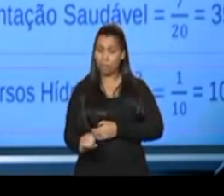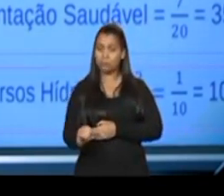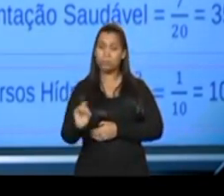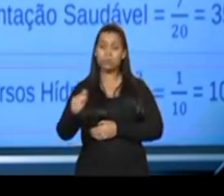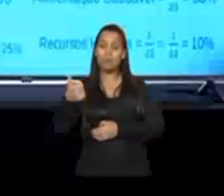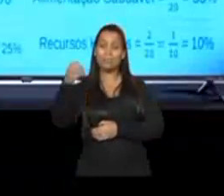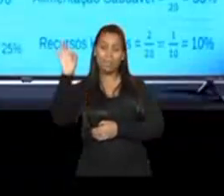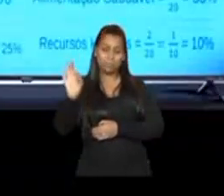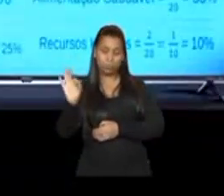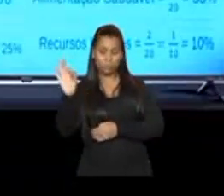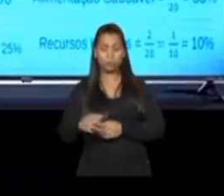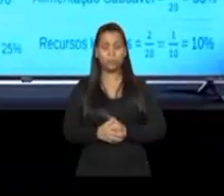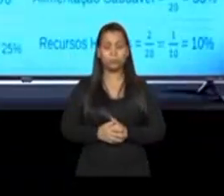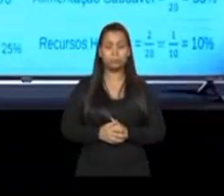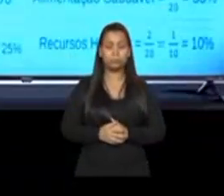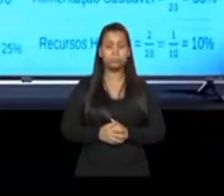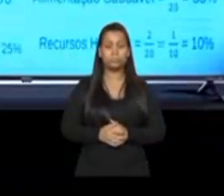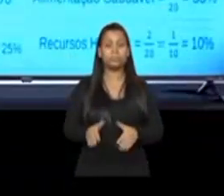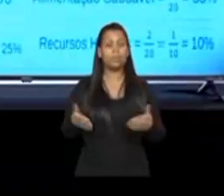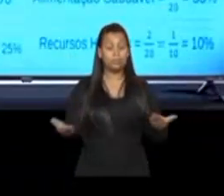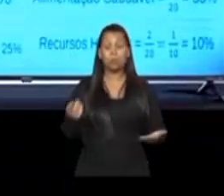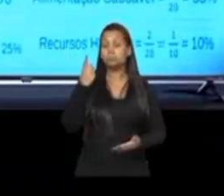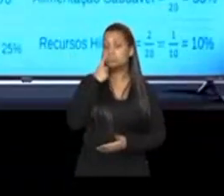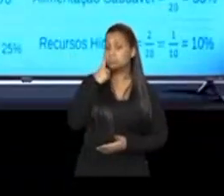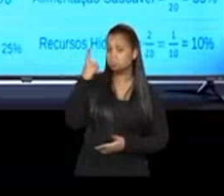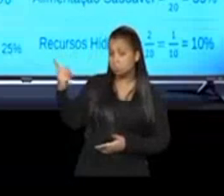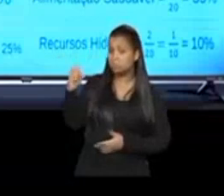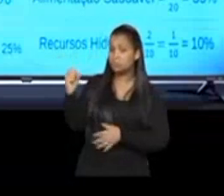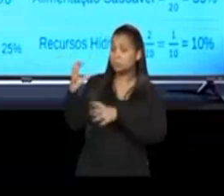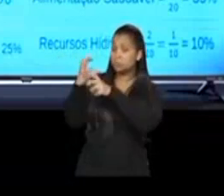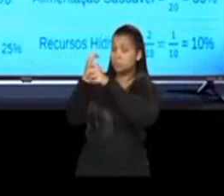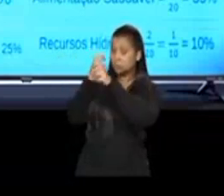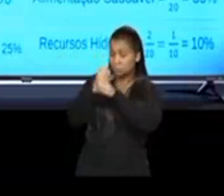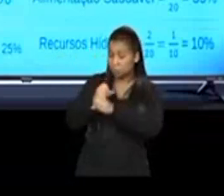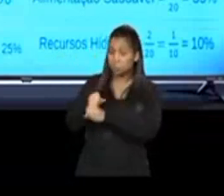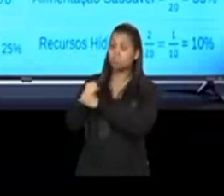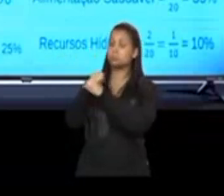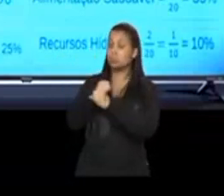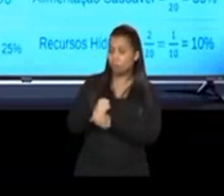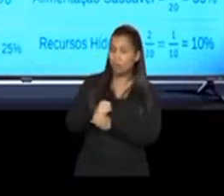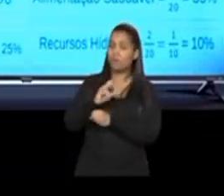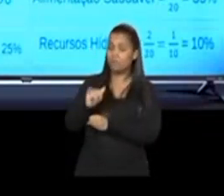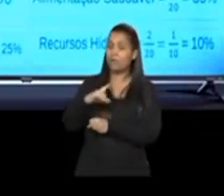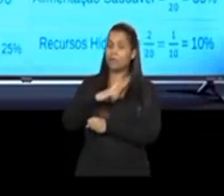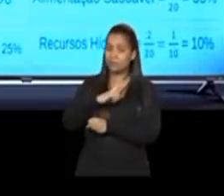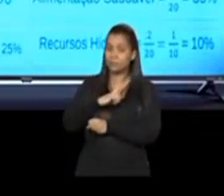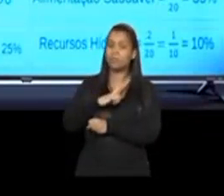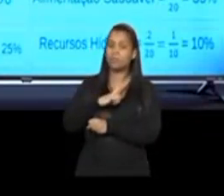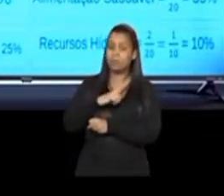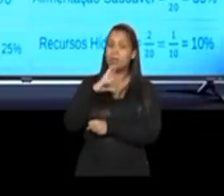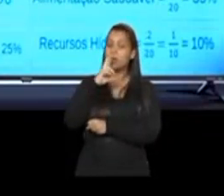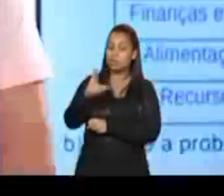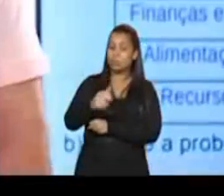10%. Neste caso, observe que se somarmos as probabilidades obtidas, teremos o total